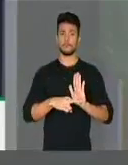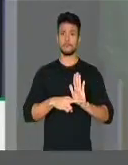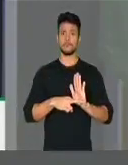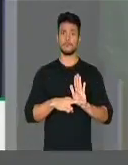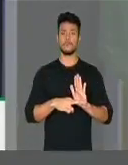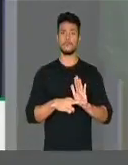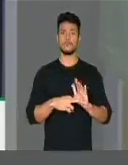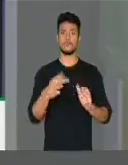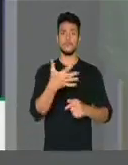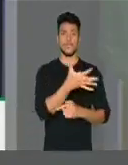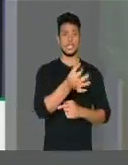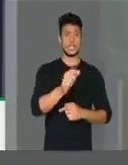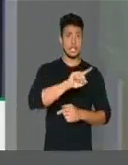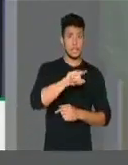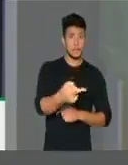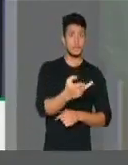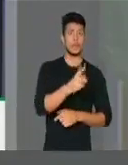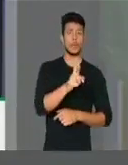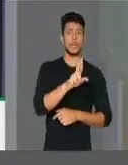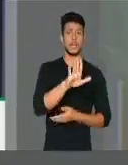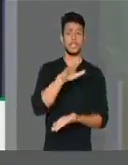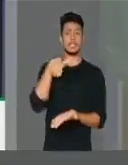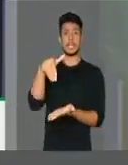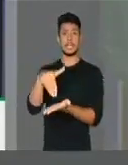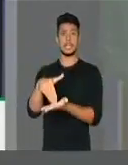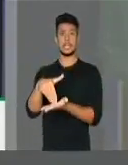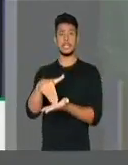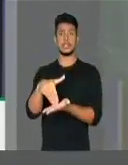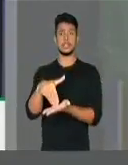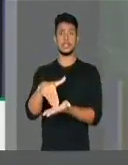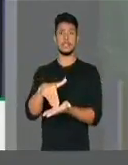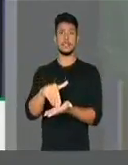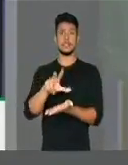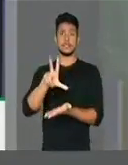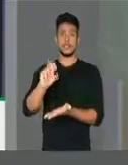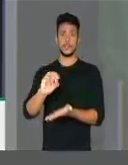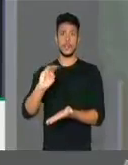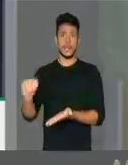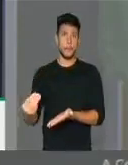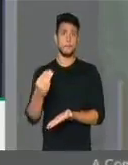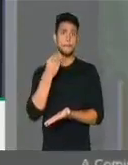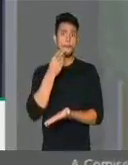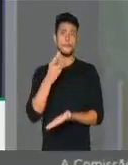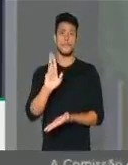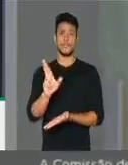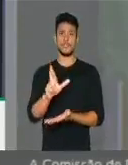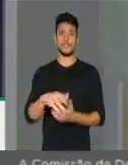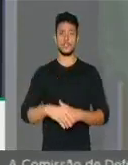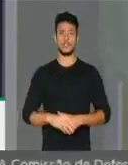R$ 100 mil e R$ 50 milhões.